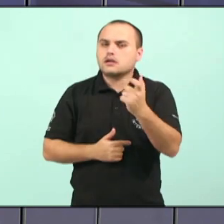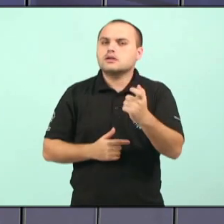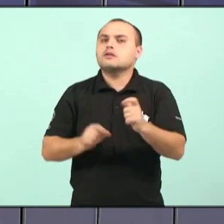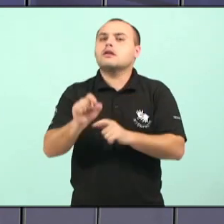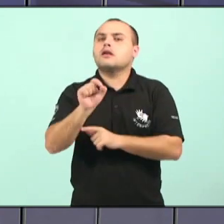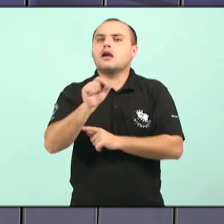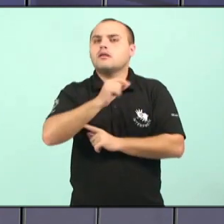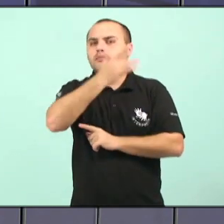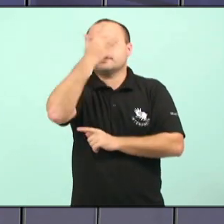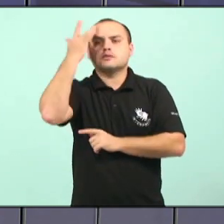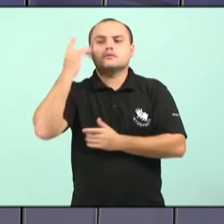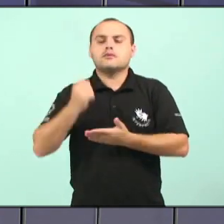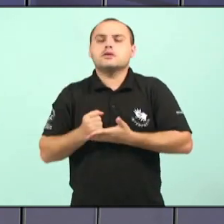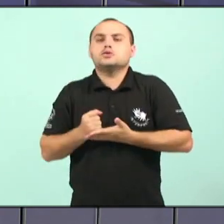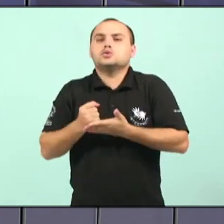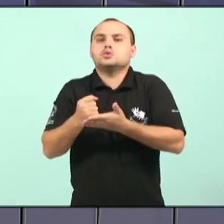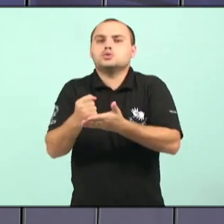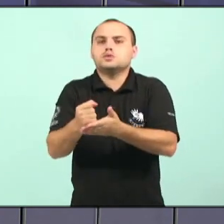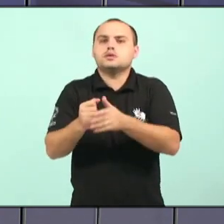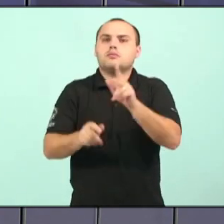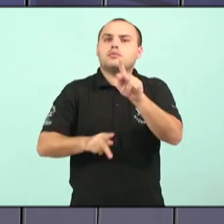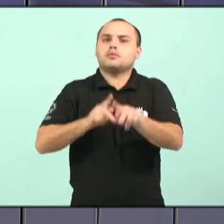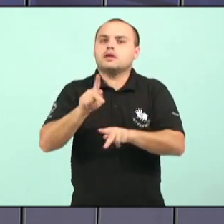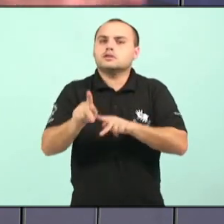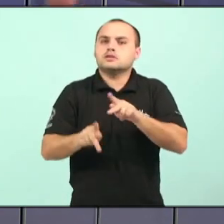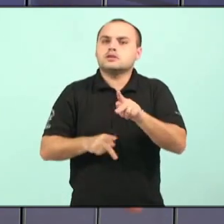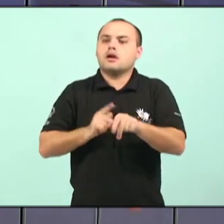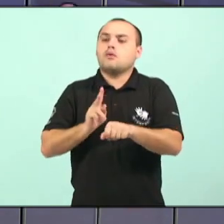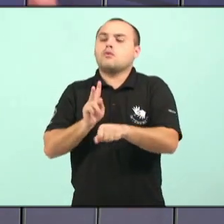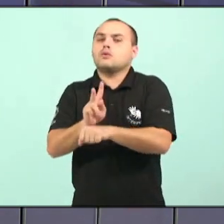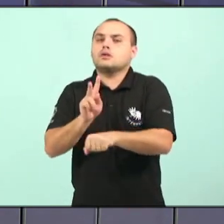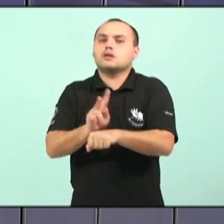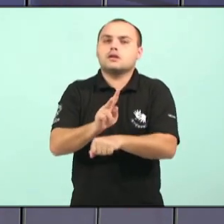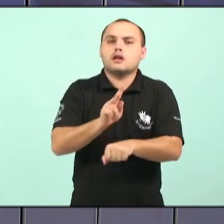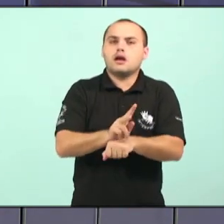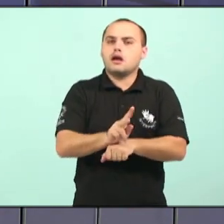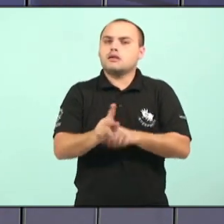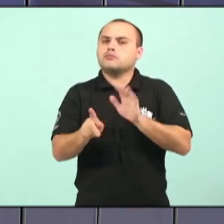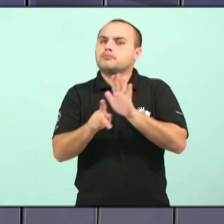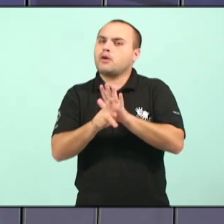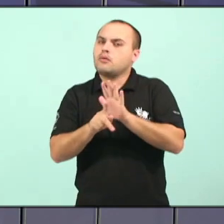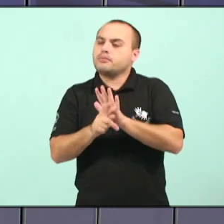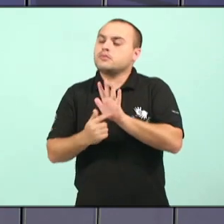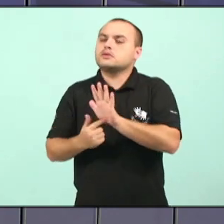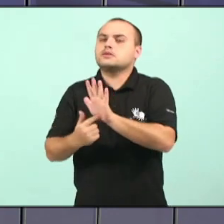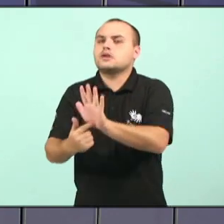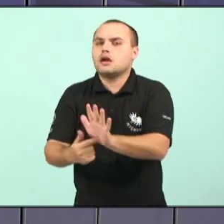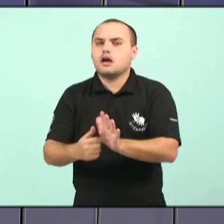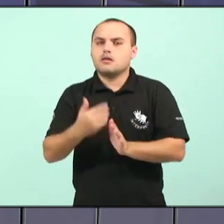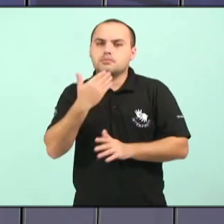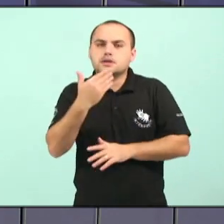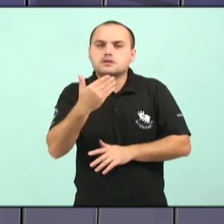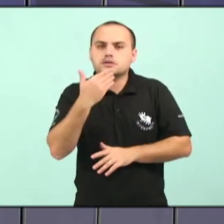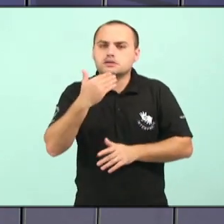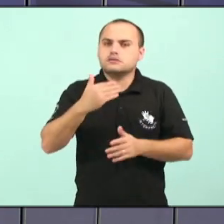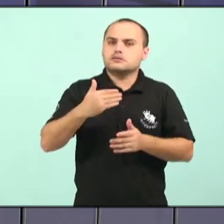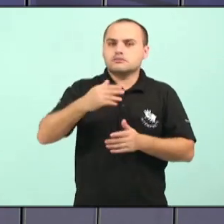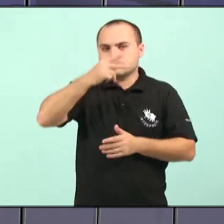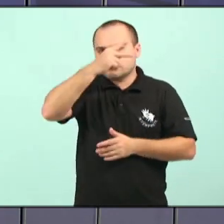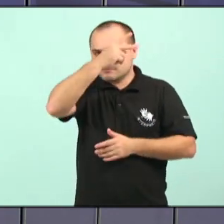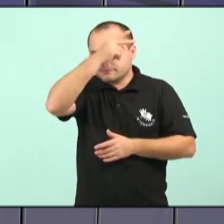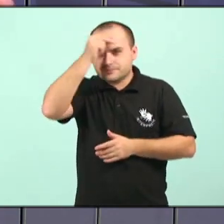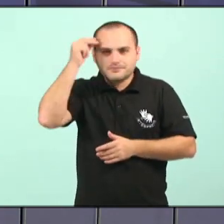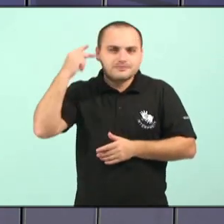lado, se você está do lado da população, ou está aqui para proteger, de repente, uma indicação política ou algum acordo que você fez com um